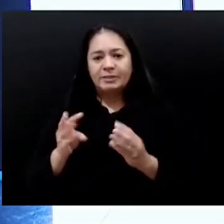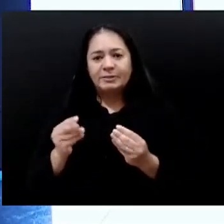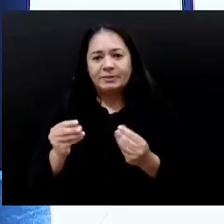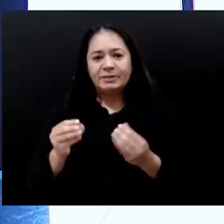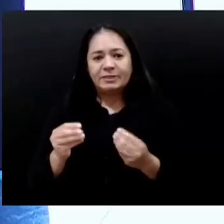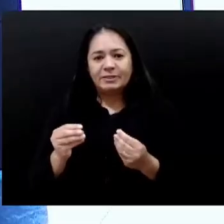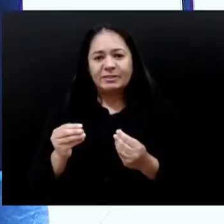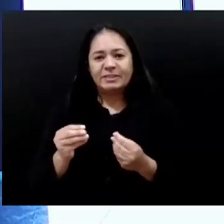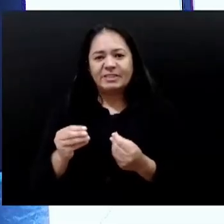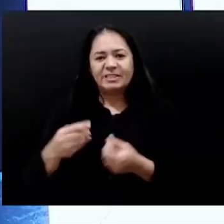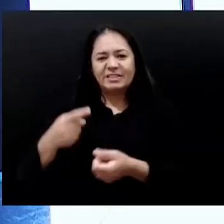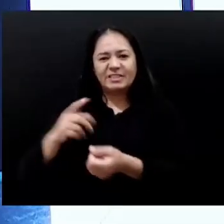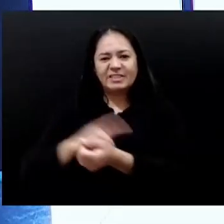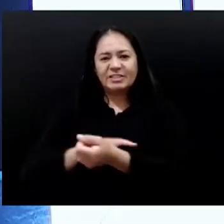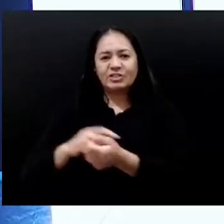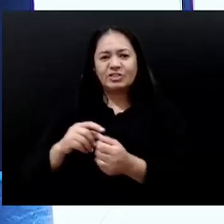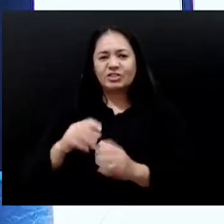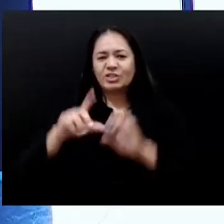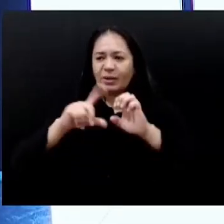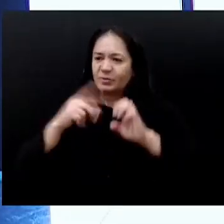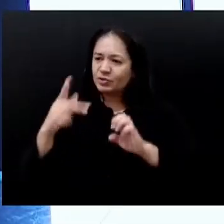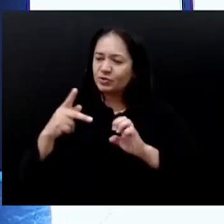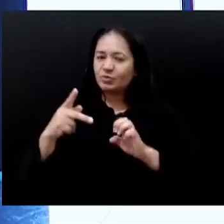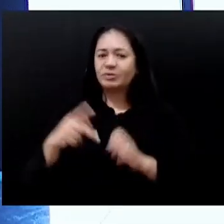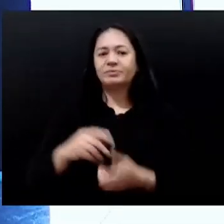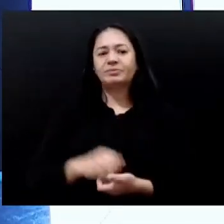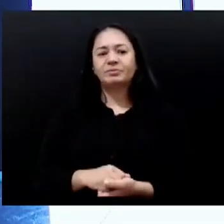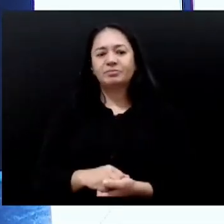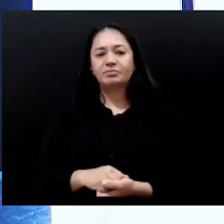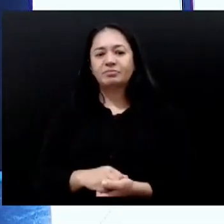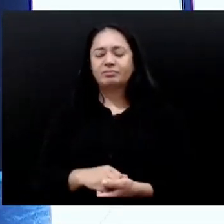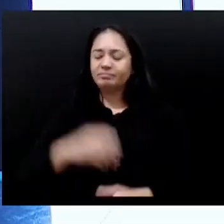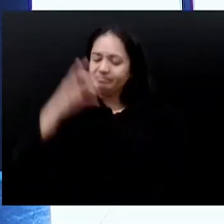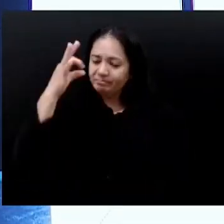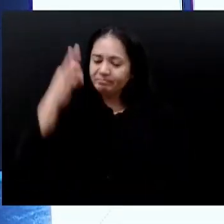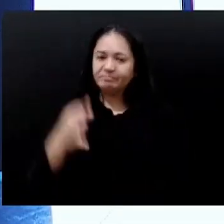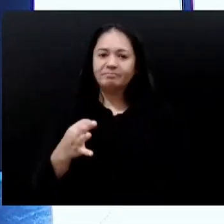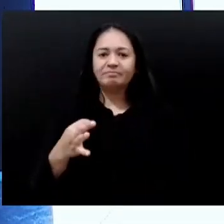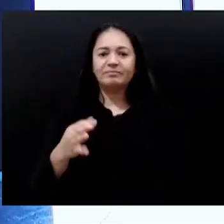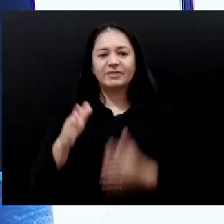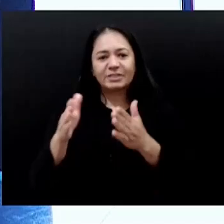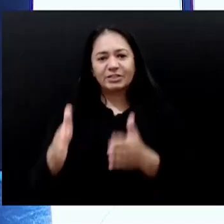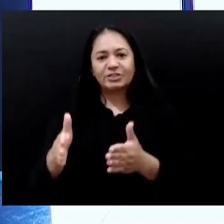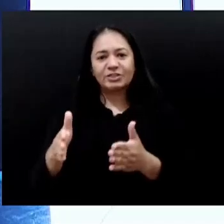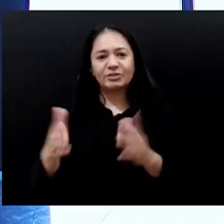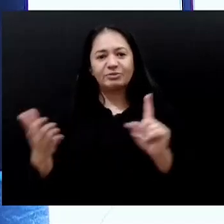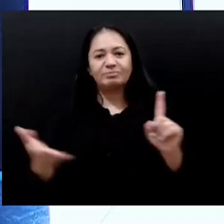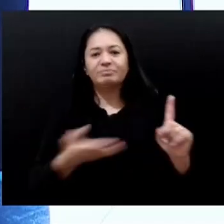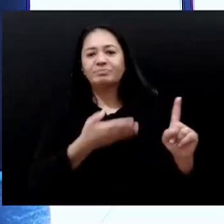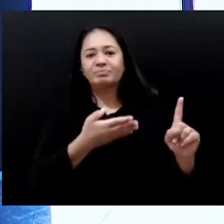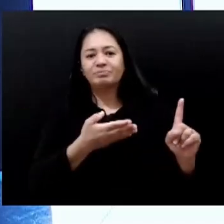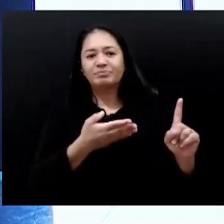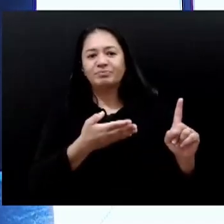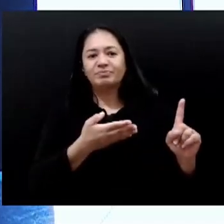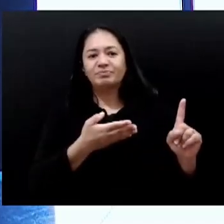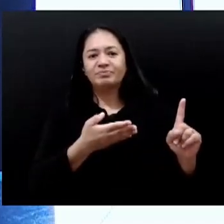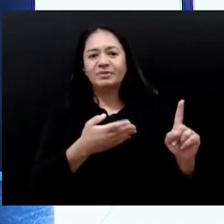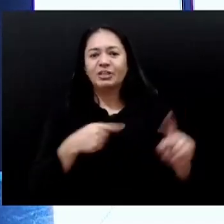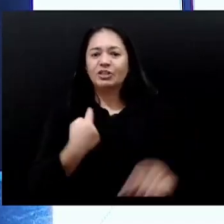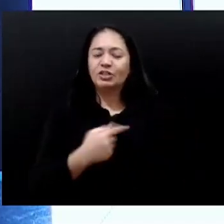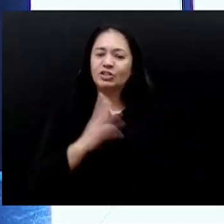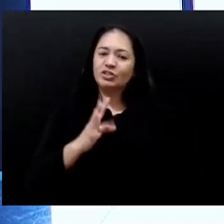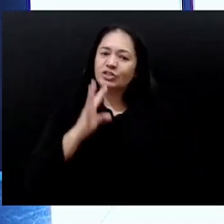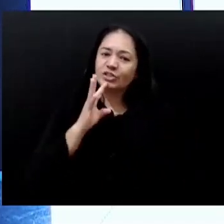fazer sua e do Francis, sem dúvida, chegou para o Arthur. O Francis, a gente conhece a trajetória de empreendedor